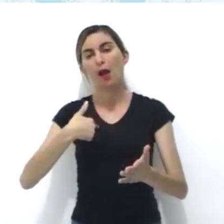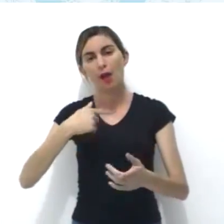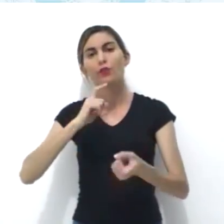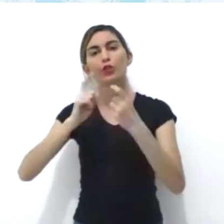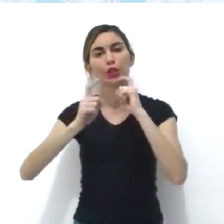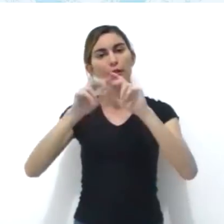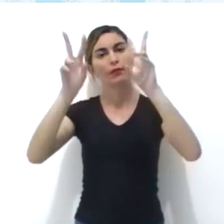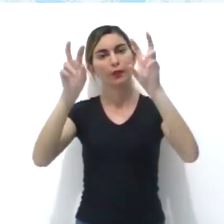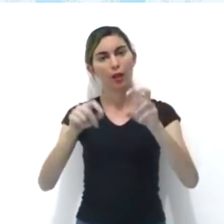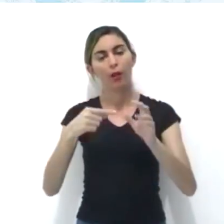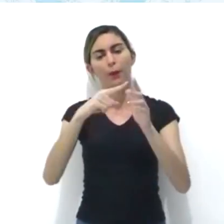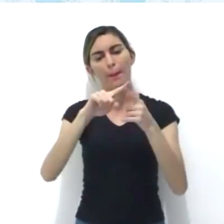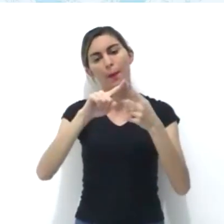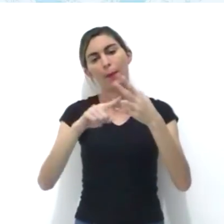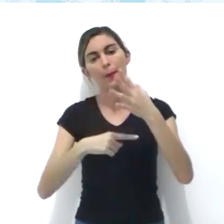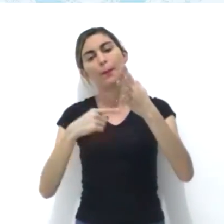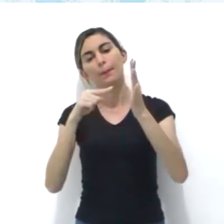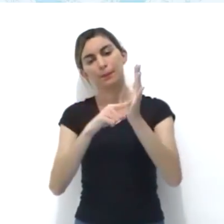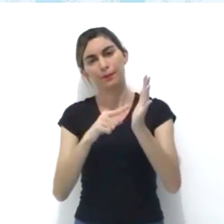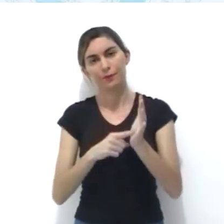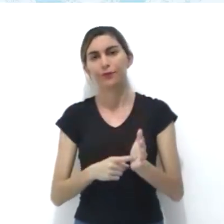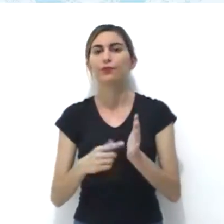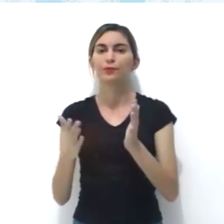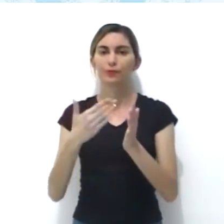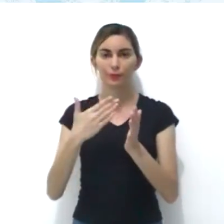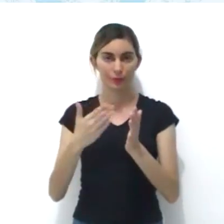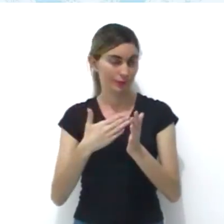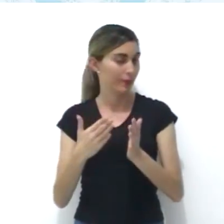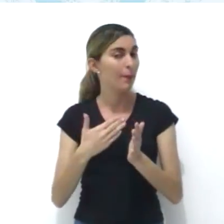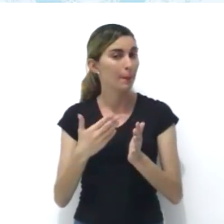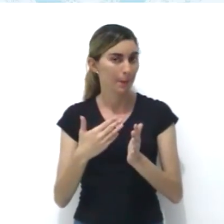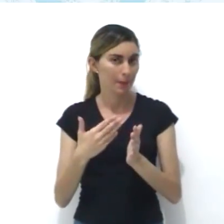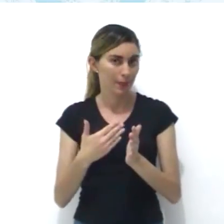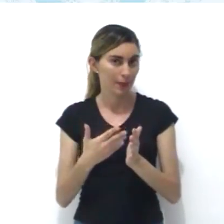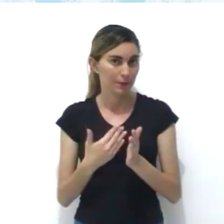registro, discutimos sobre esse ponto, esse. Então,